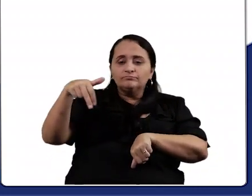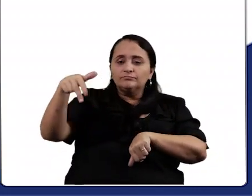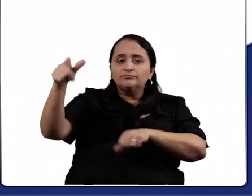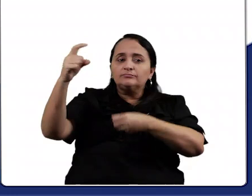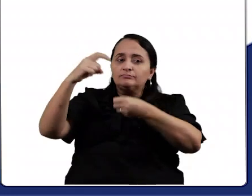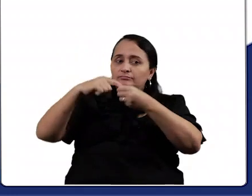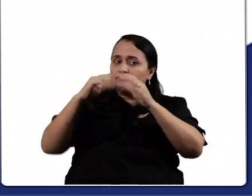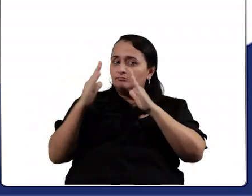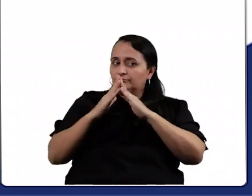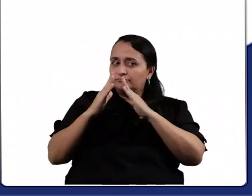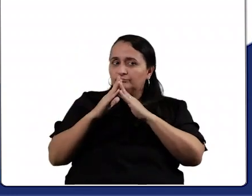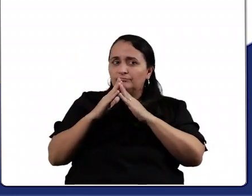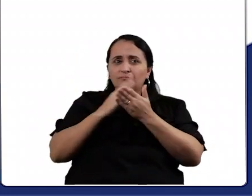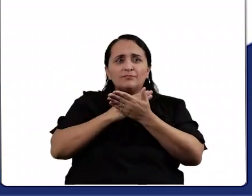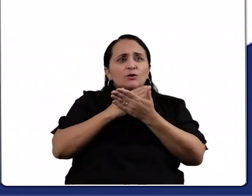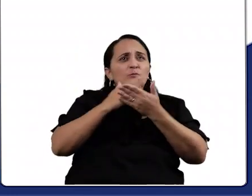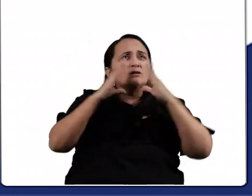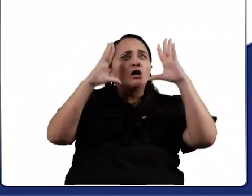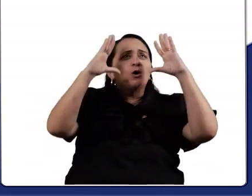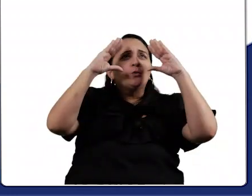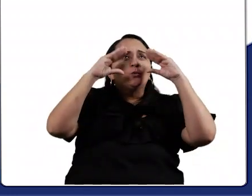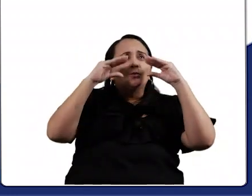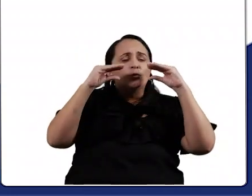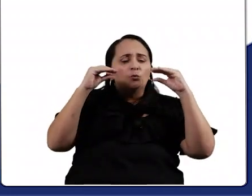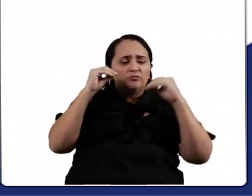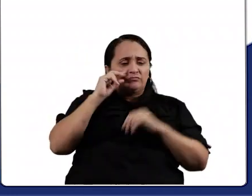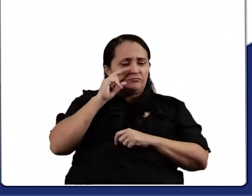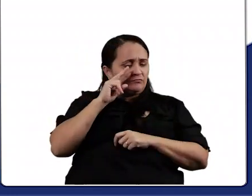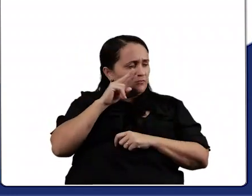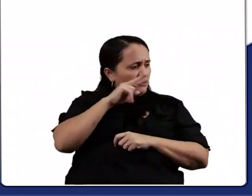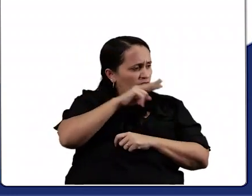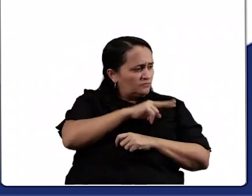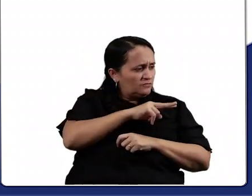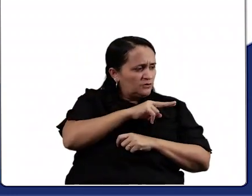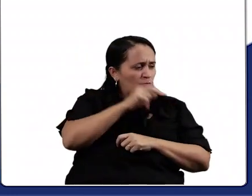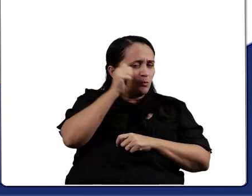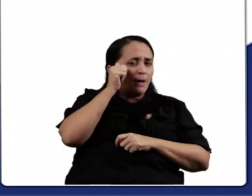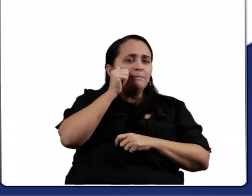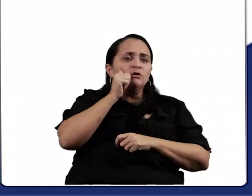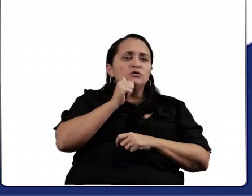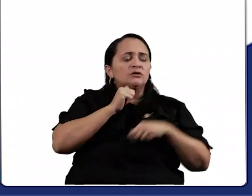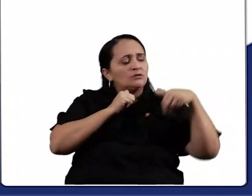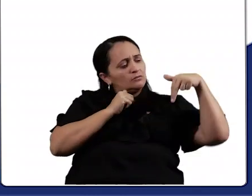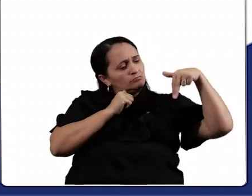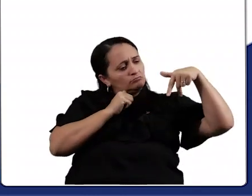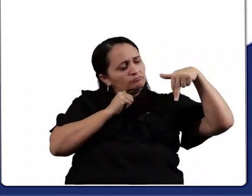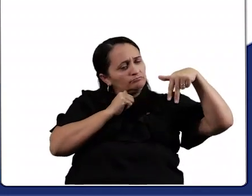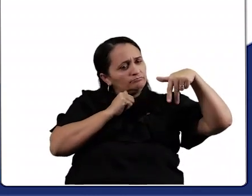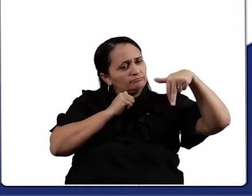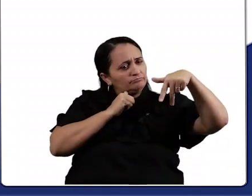viu uma outra menina passando pelo cemitério e resolveu cortar caminho fazendo